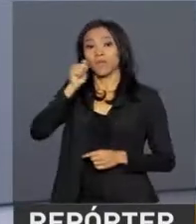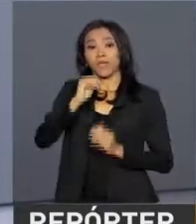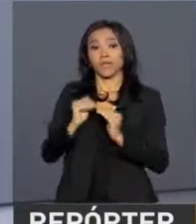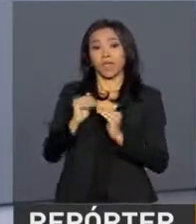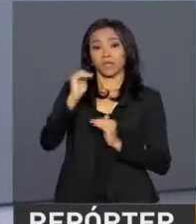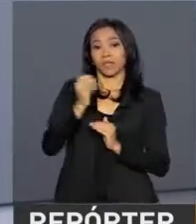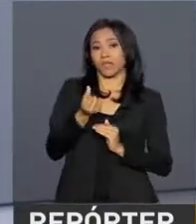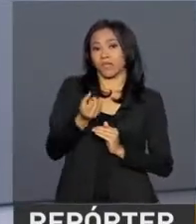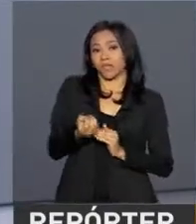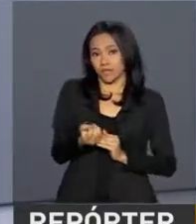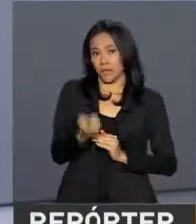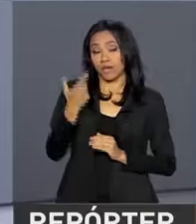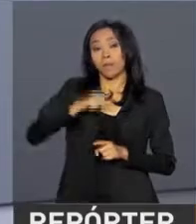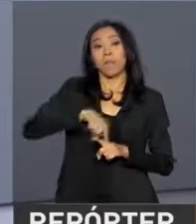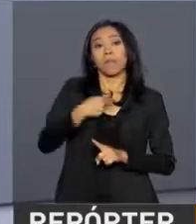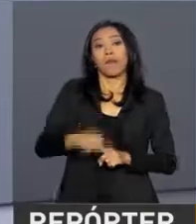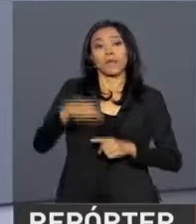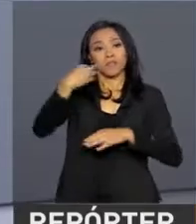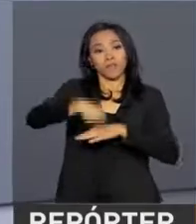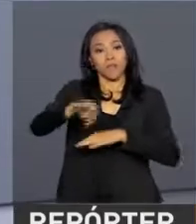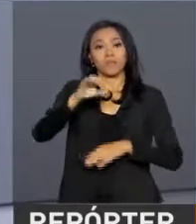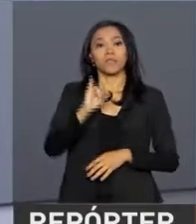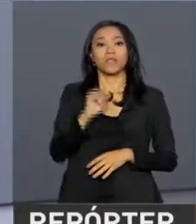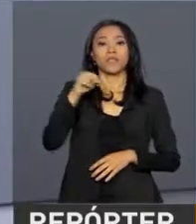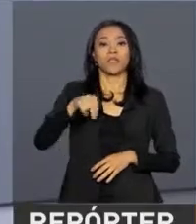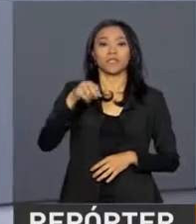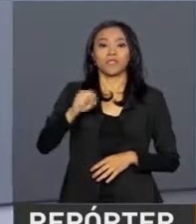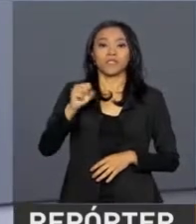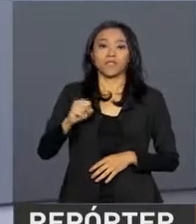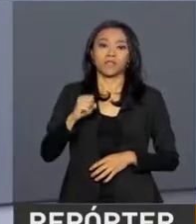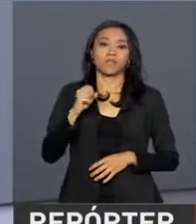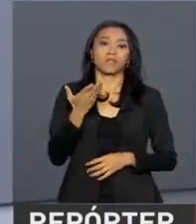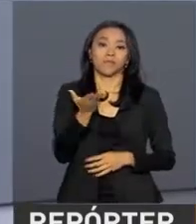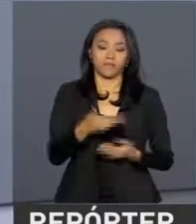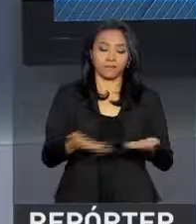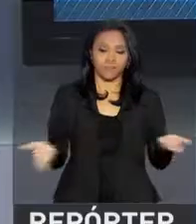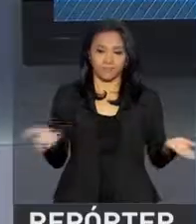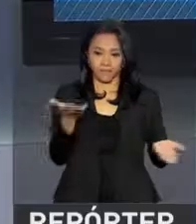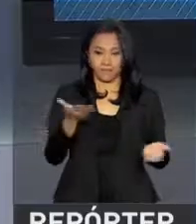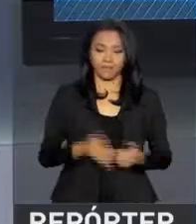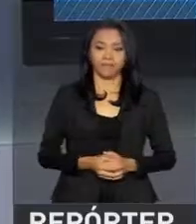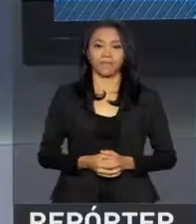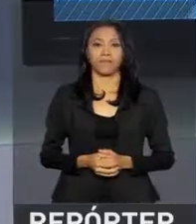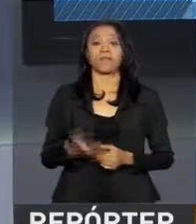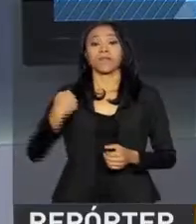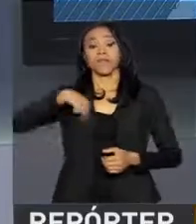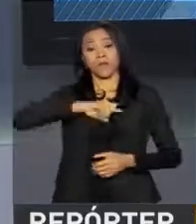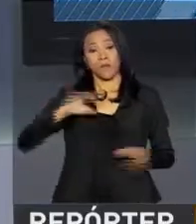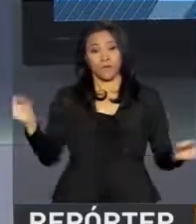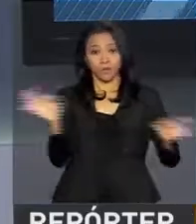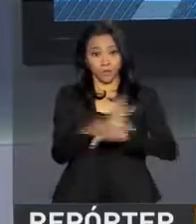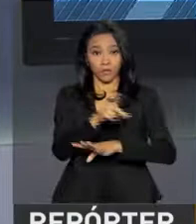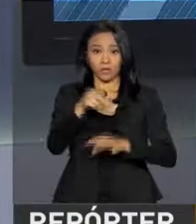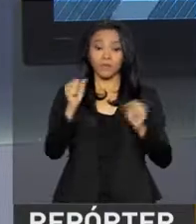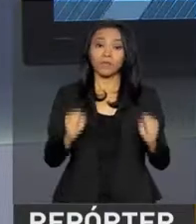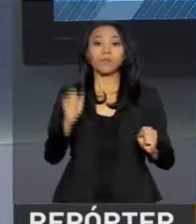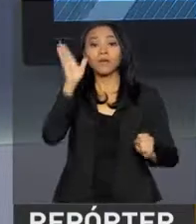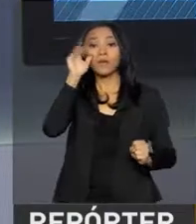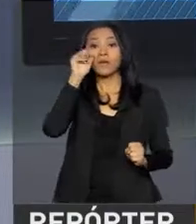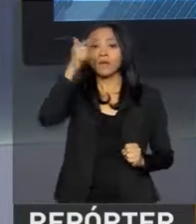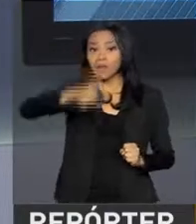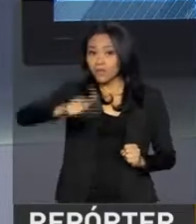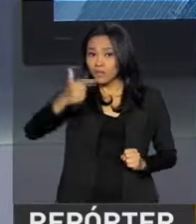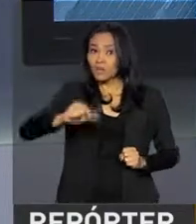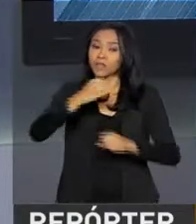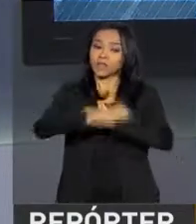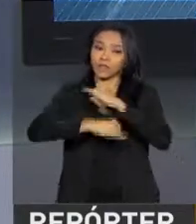60 mais informações em nss ponto gov.br nós ficamos por aqui você pode rever as reportagens no